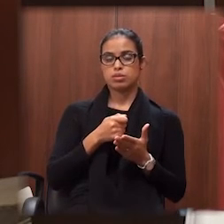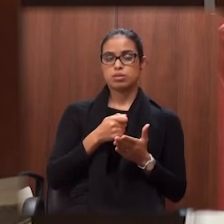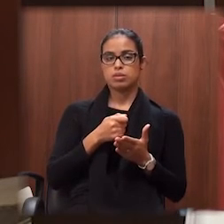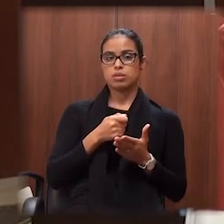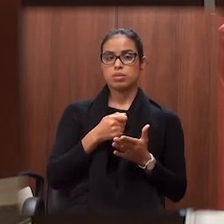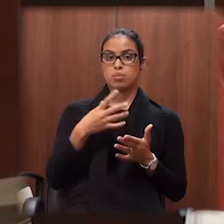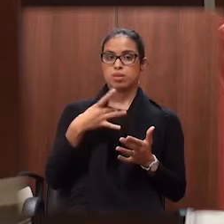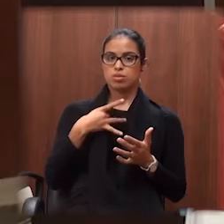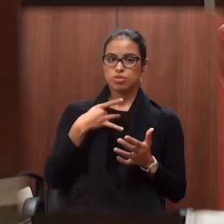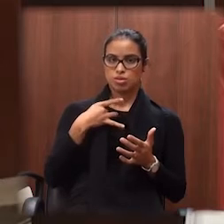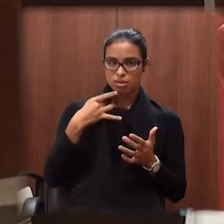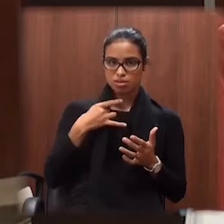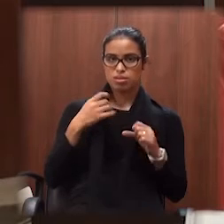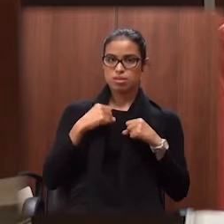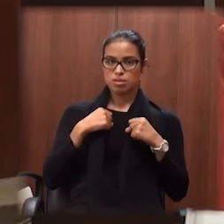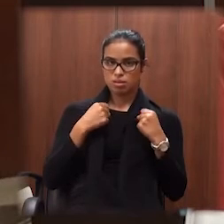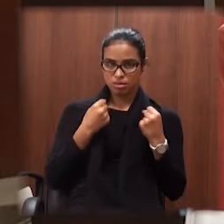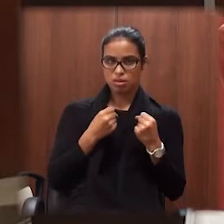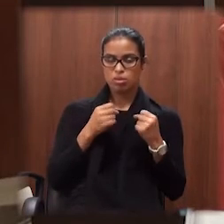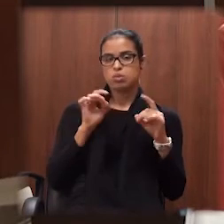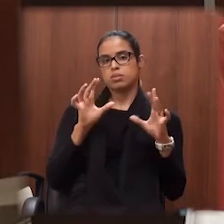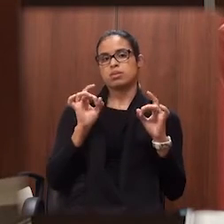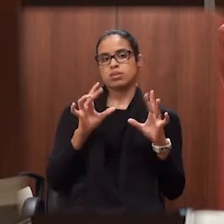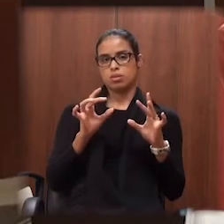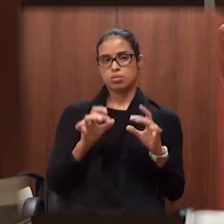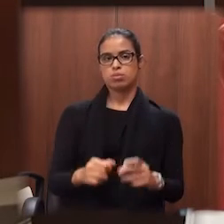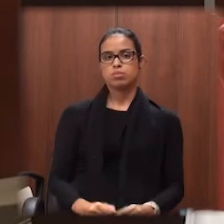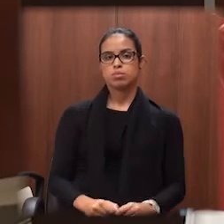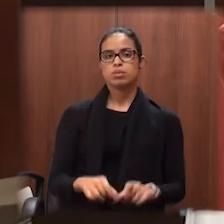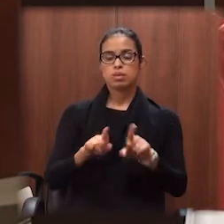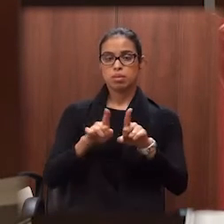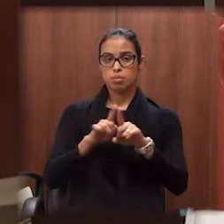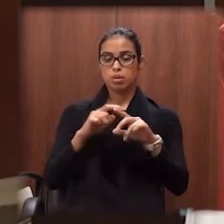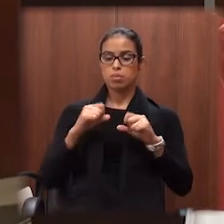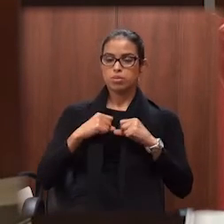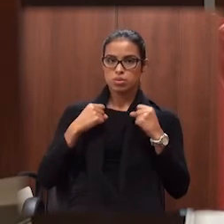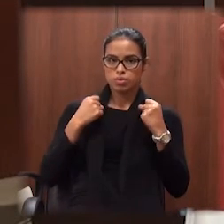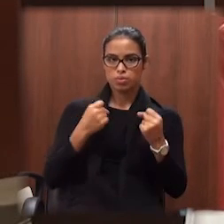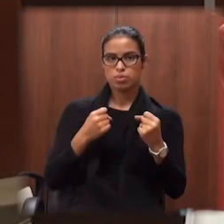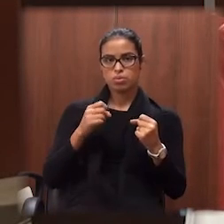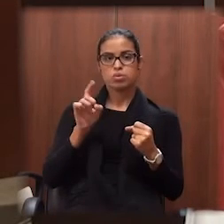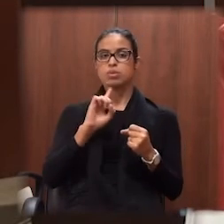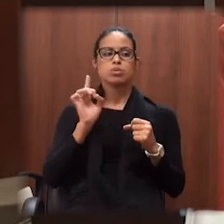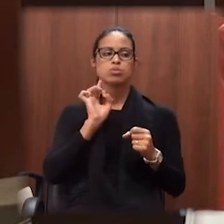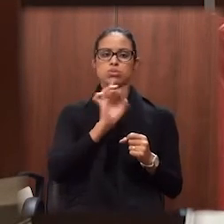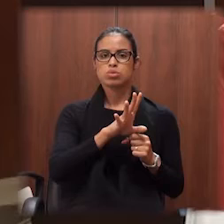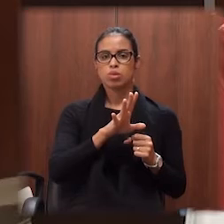uma dedicação muito especial e uma dedicação não apenas